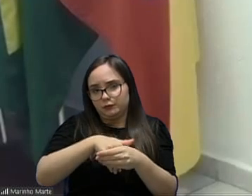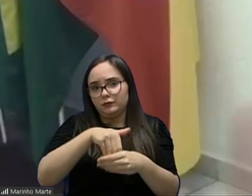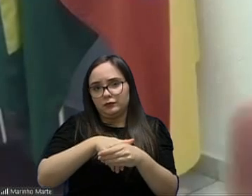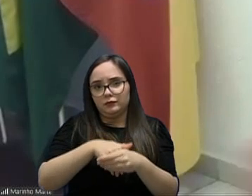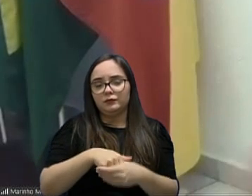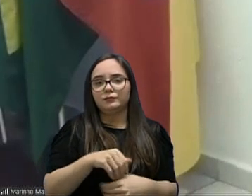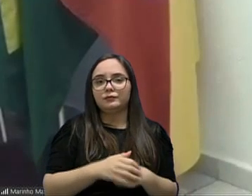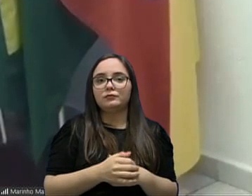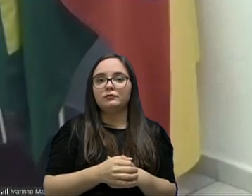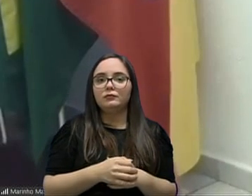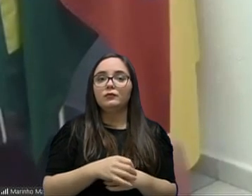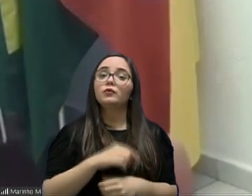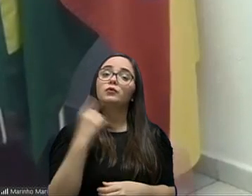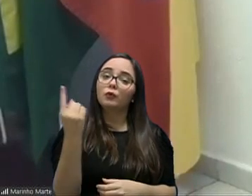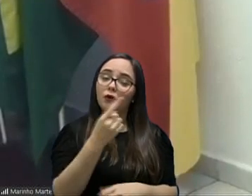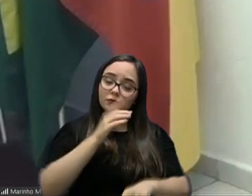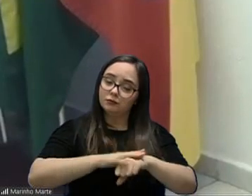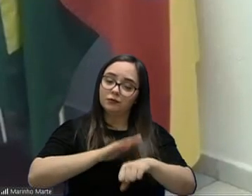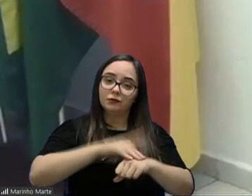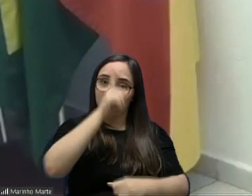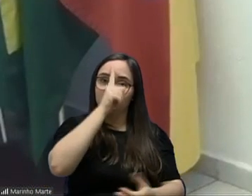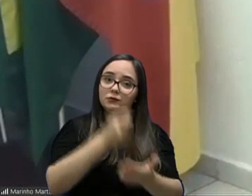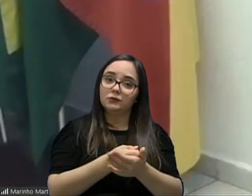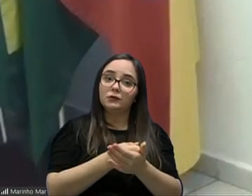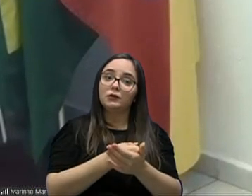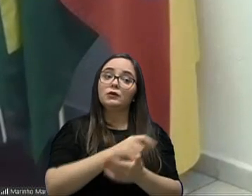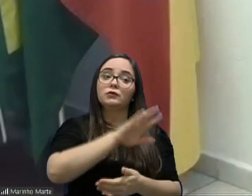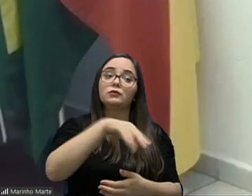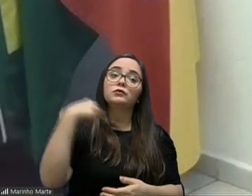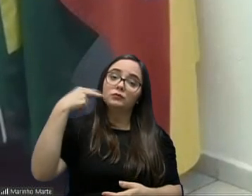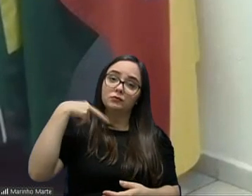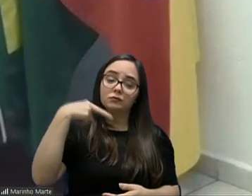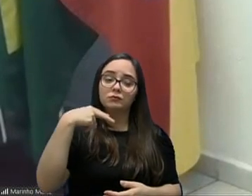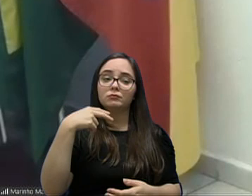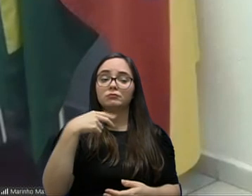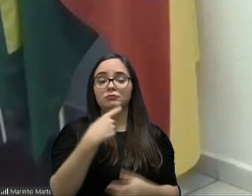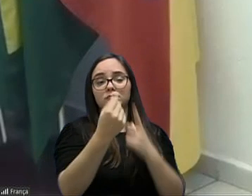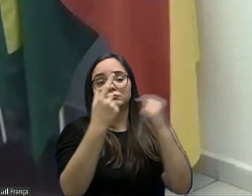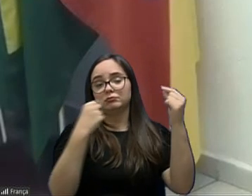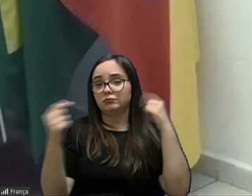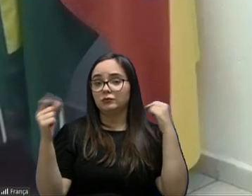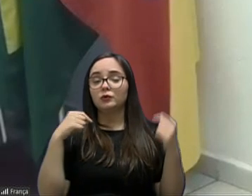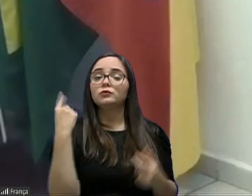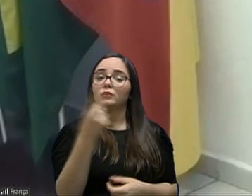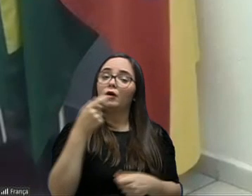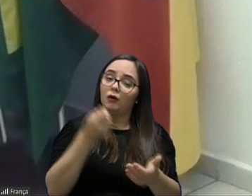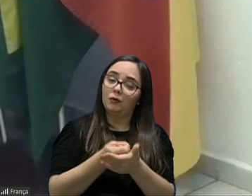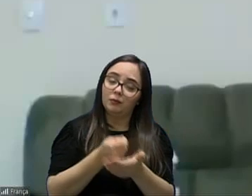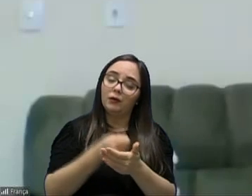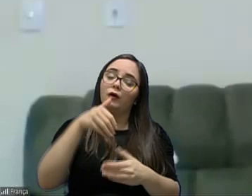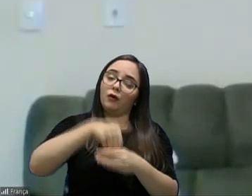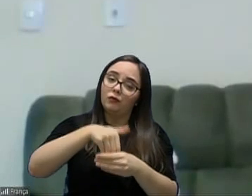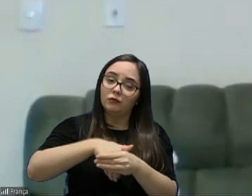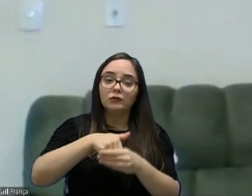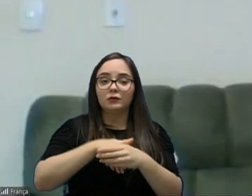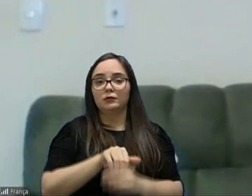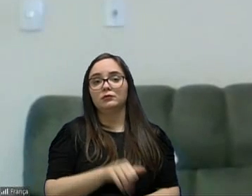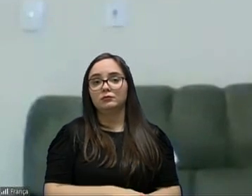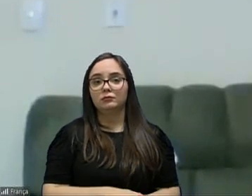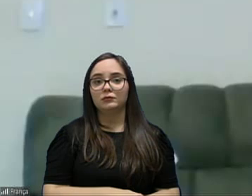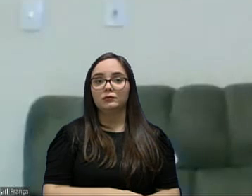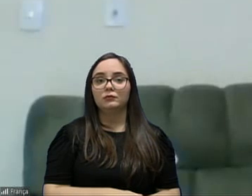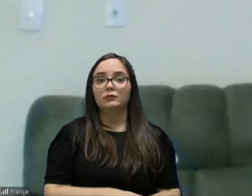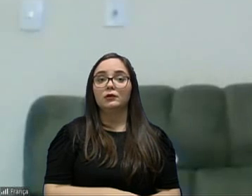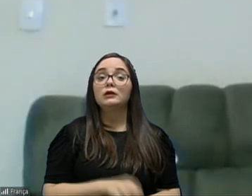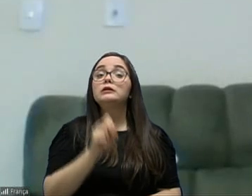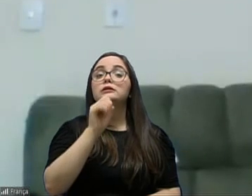a prerrogativa é nossa. Nós fomos eleitos dentro de uma prerrogativa. Nós estamos cumprindo. Fosse obrigado a votar, o Congresso